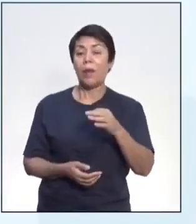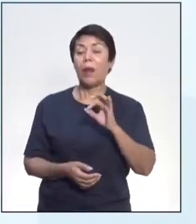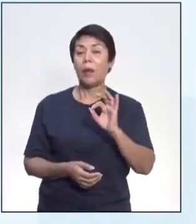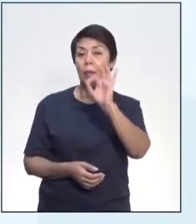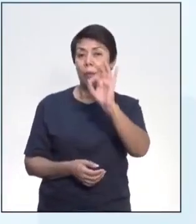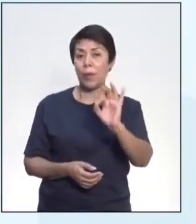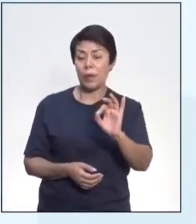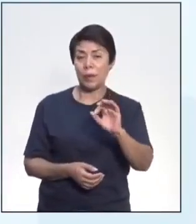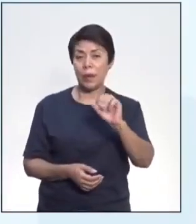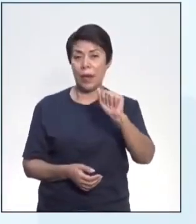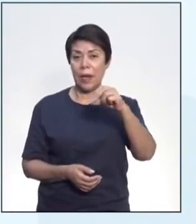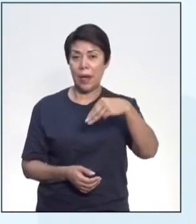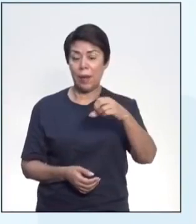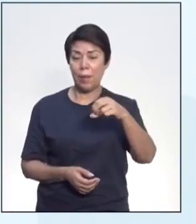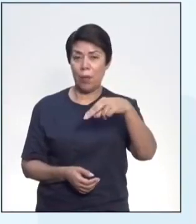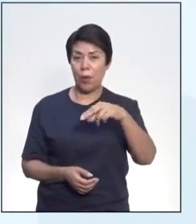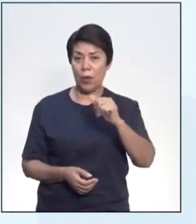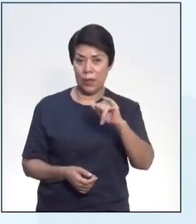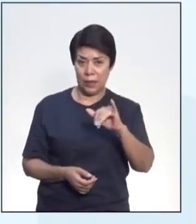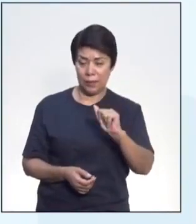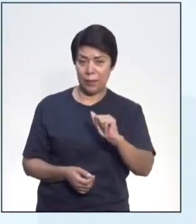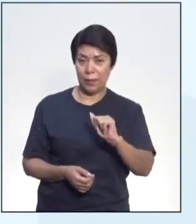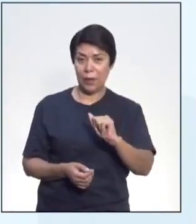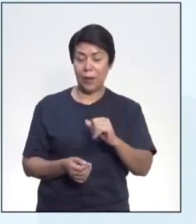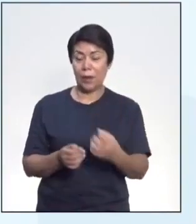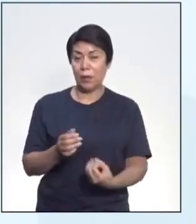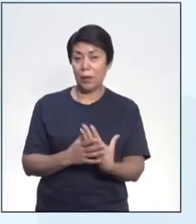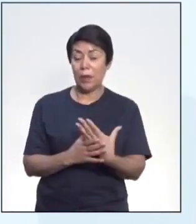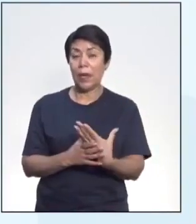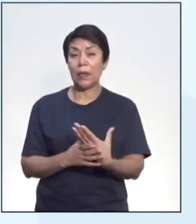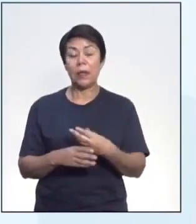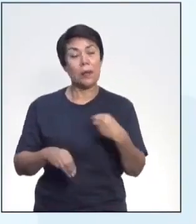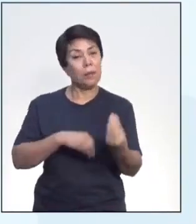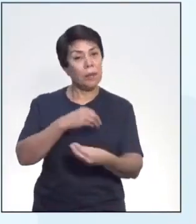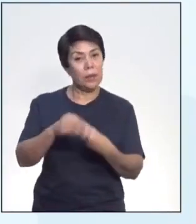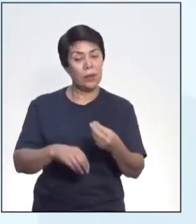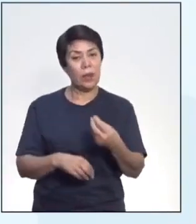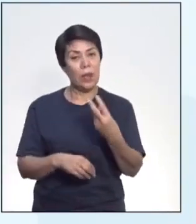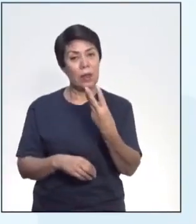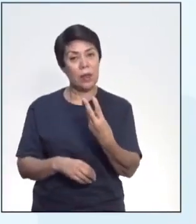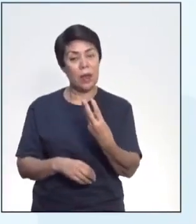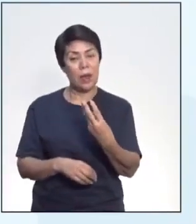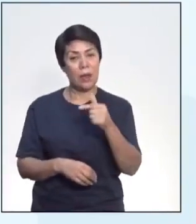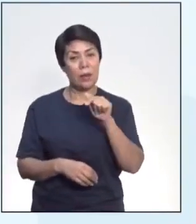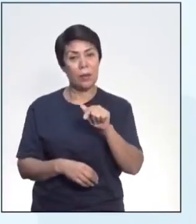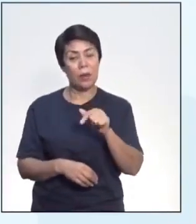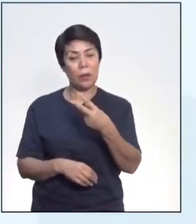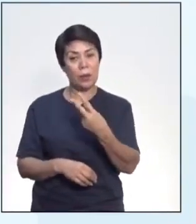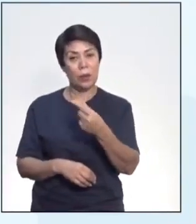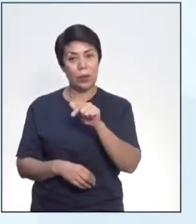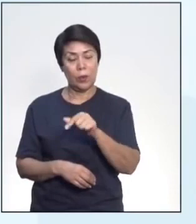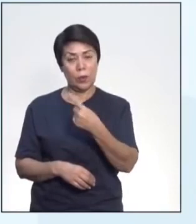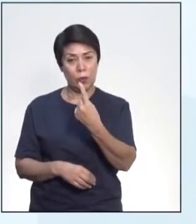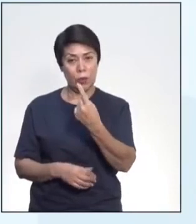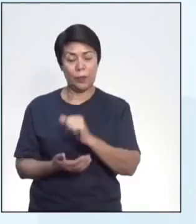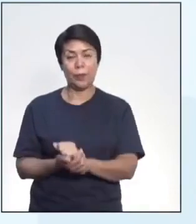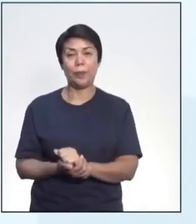Porcentagem de amônia formada a partir de mistura 3,2.1. O que quer dizer